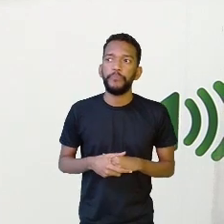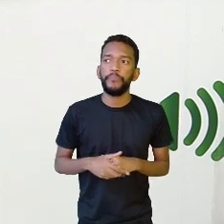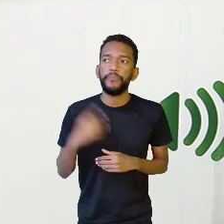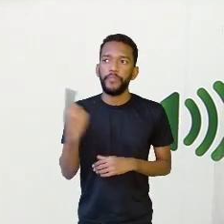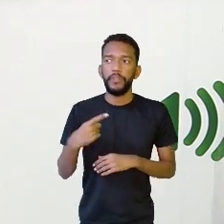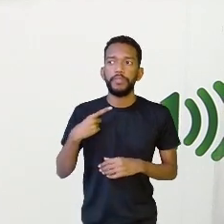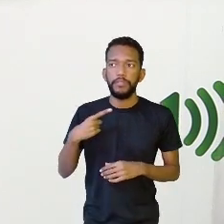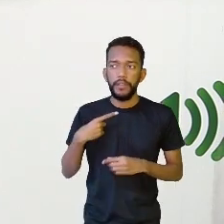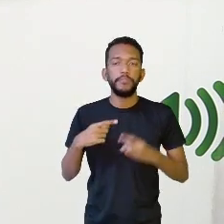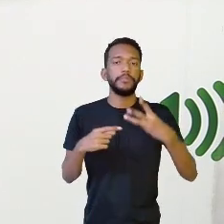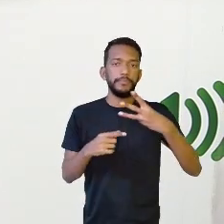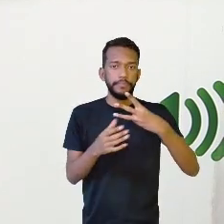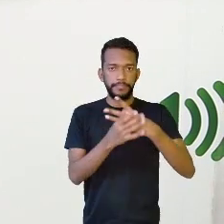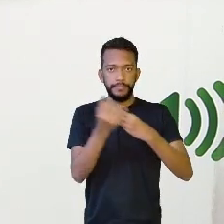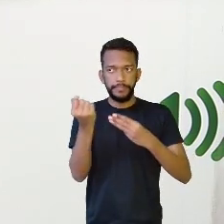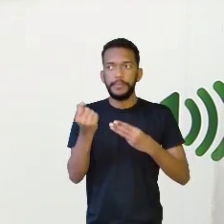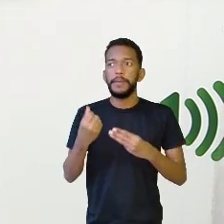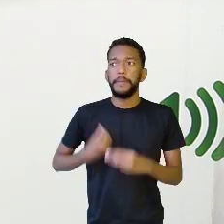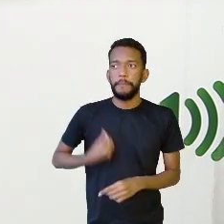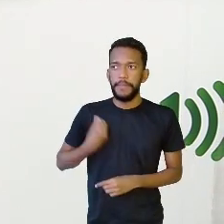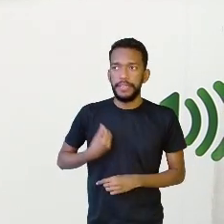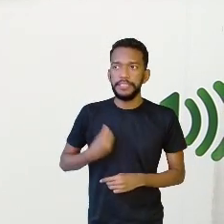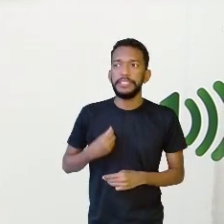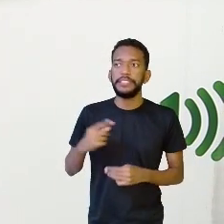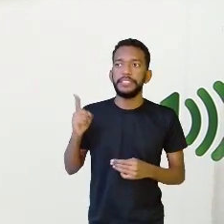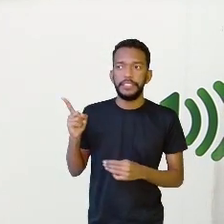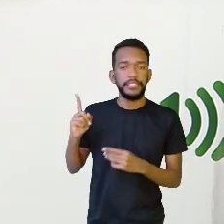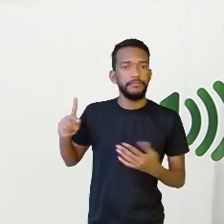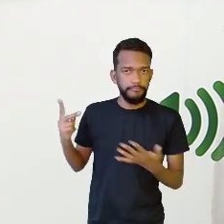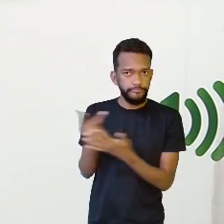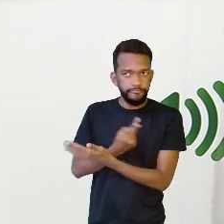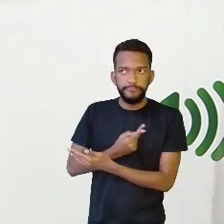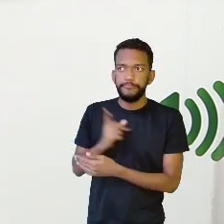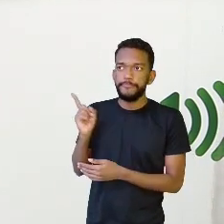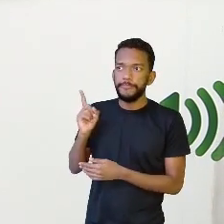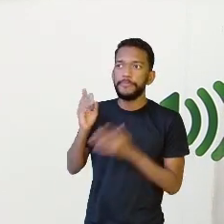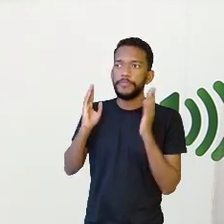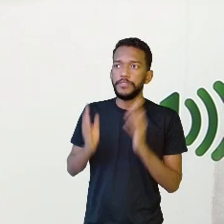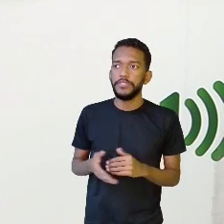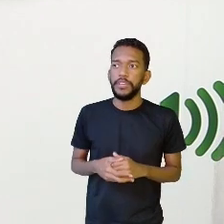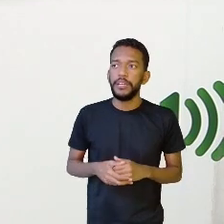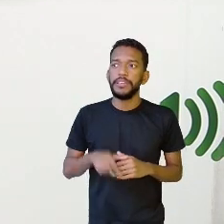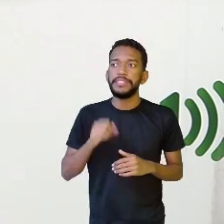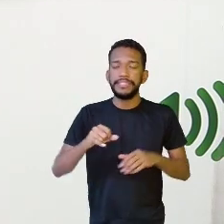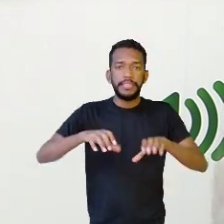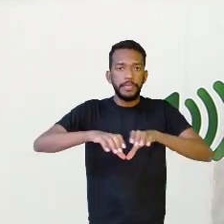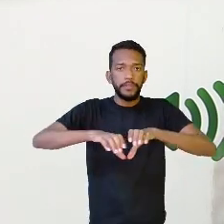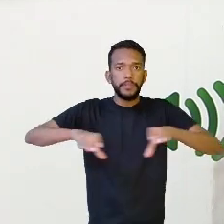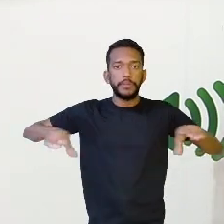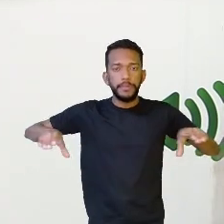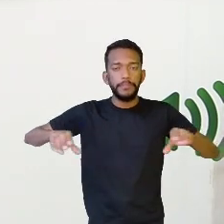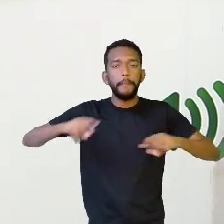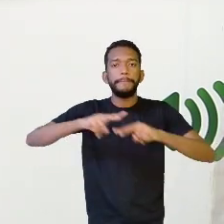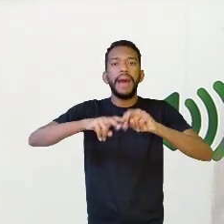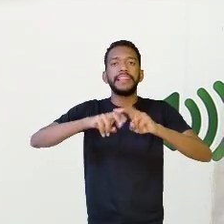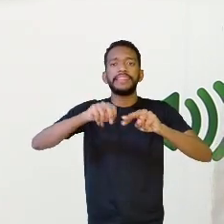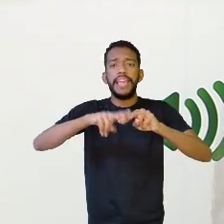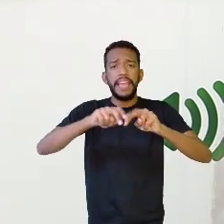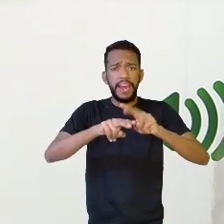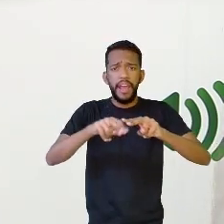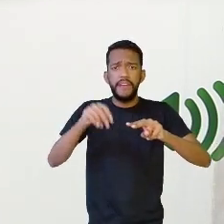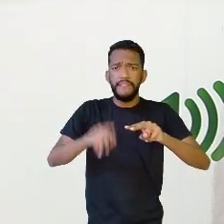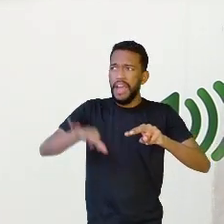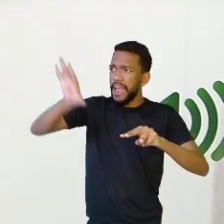temos, claro, os elementos presentes para que essa combustão esteja acontecendo. Primeiro, se a madeira estiver lá sozinha, ela não